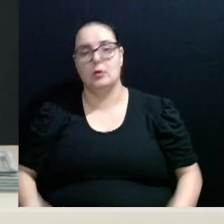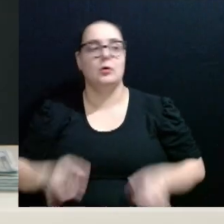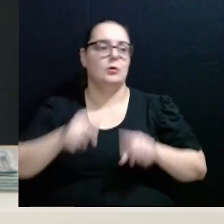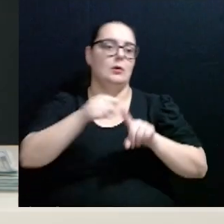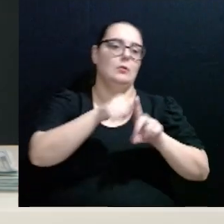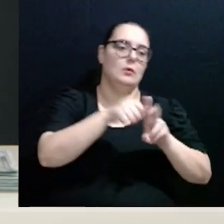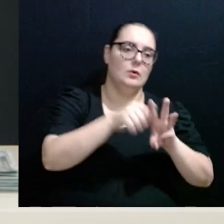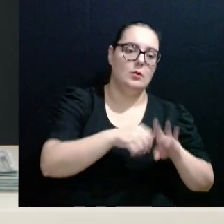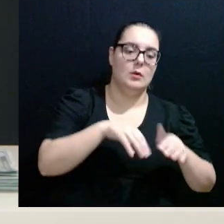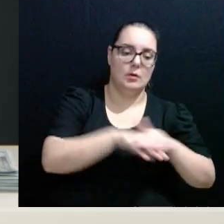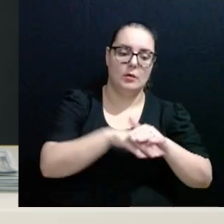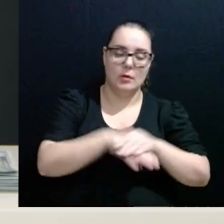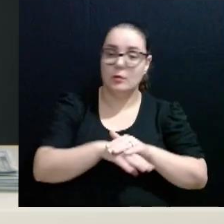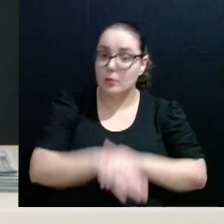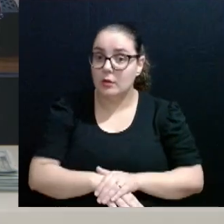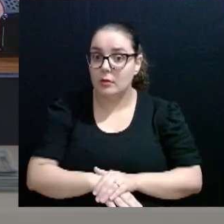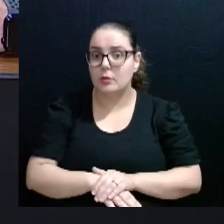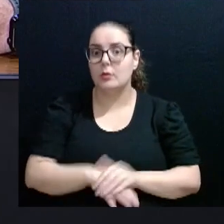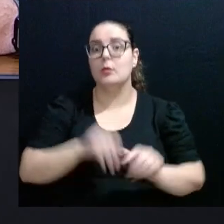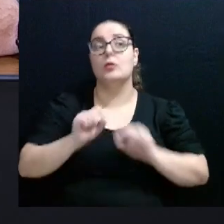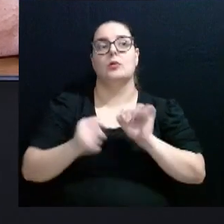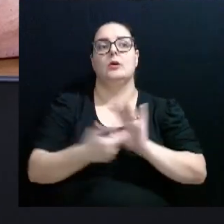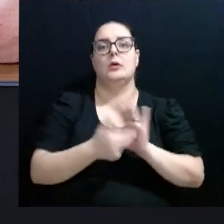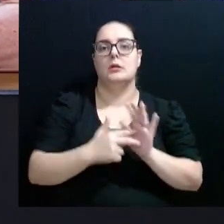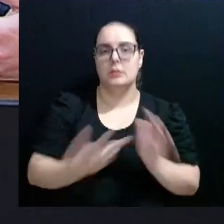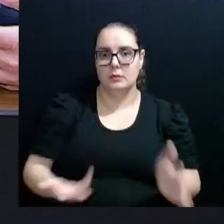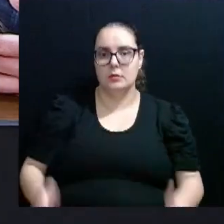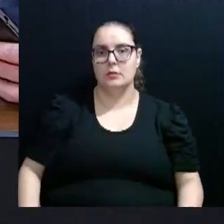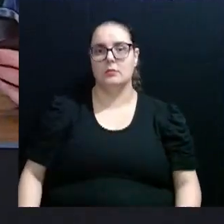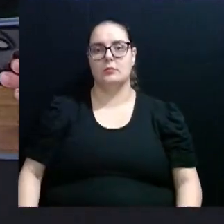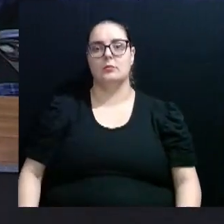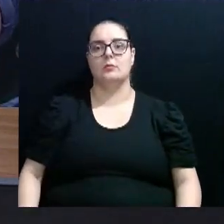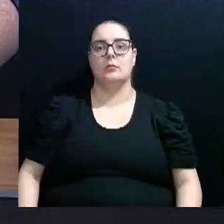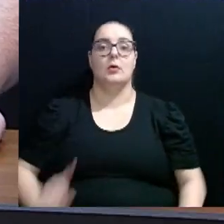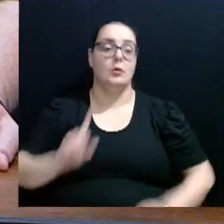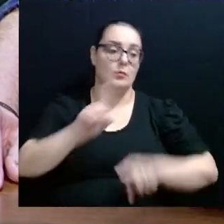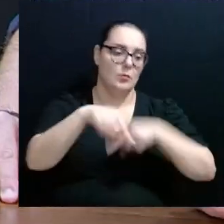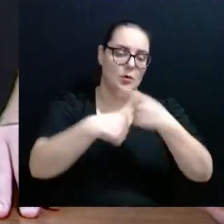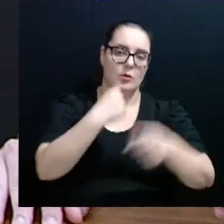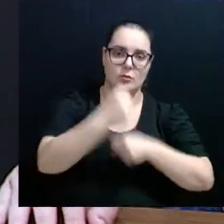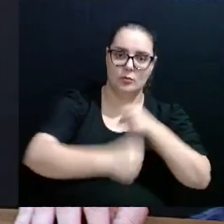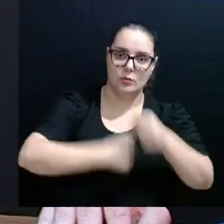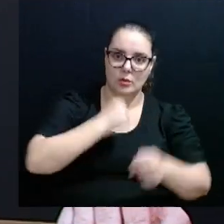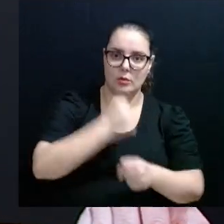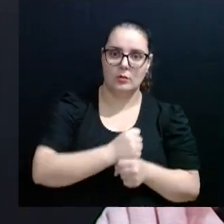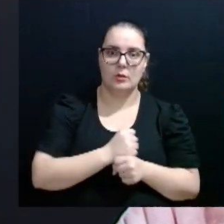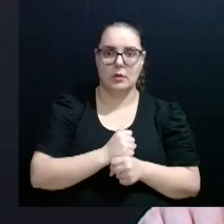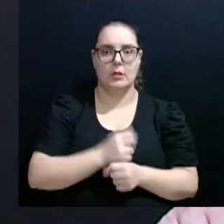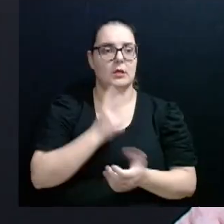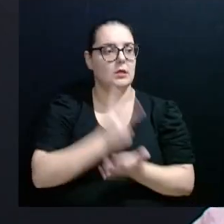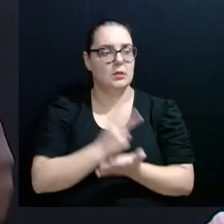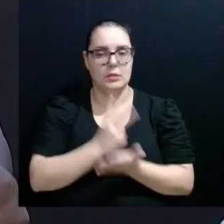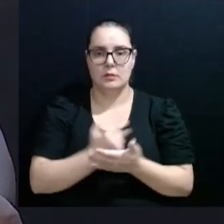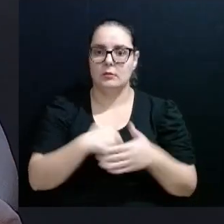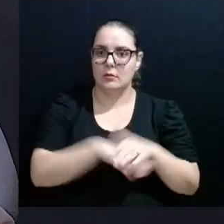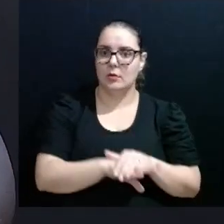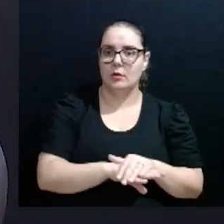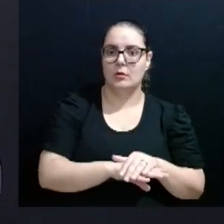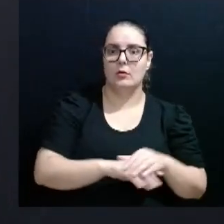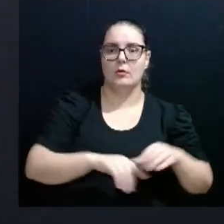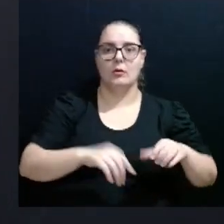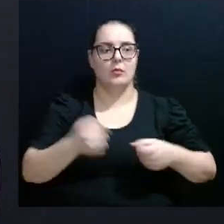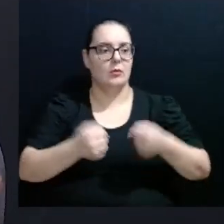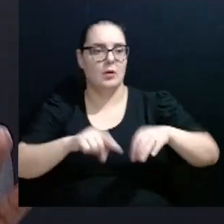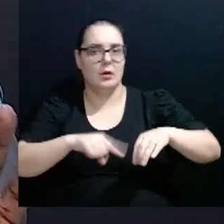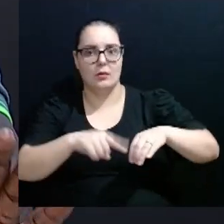guardando. O que representa? Representa que para o próximo ano você sempre tem uma reserva. Furou um pneu, quebrou alguma